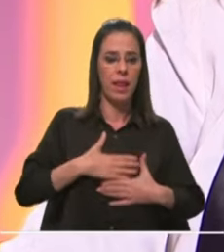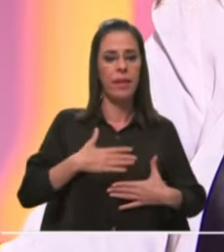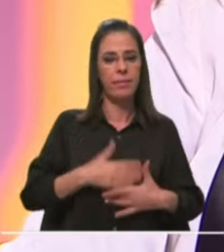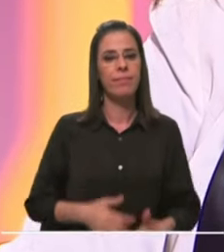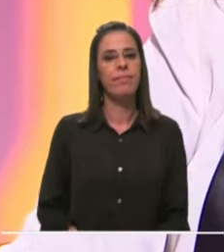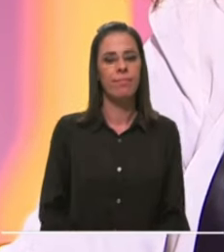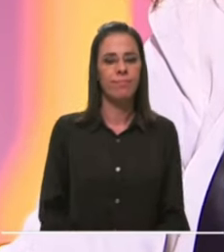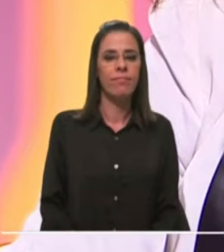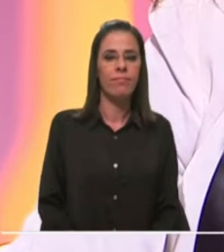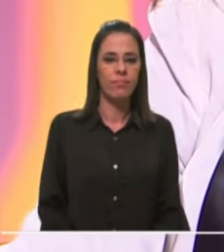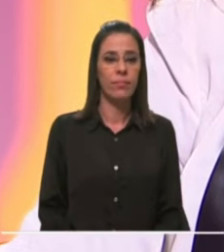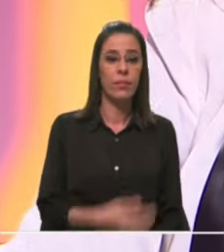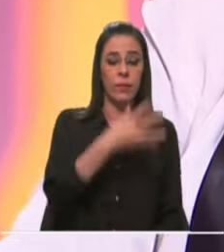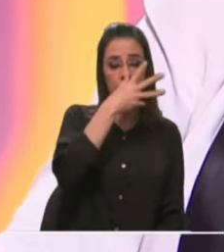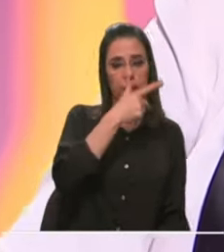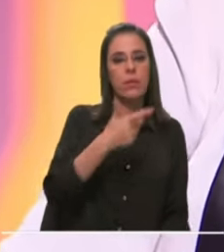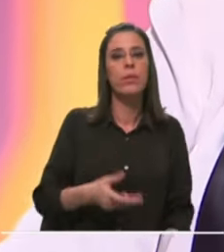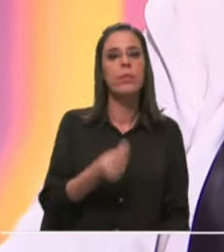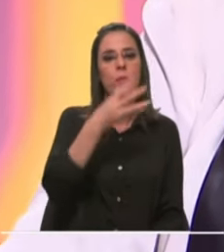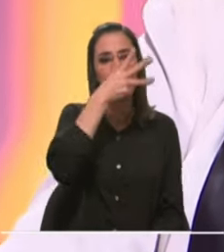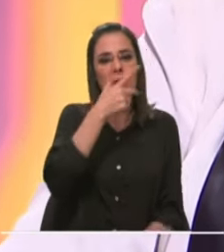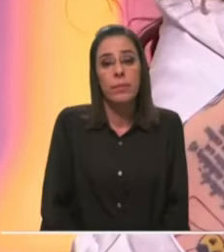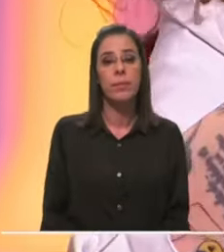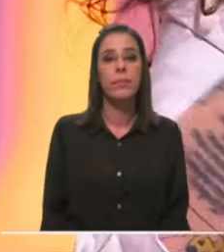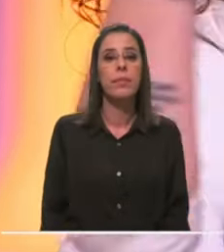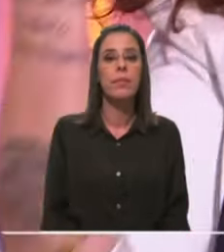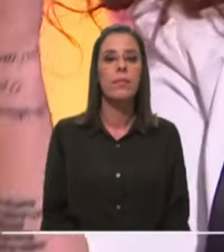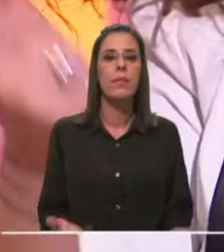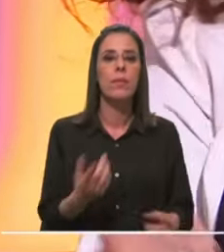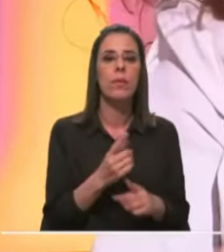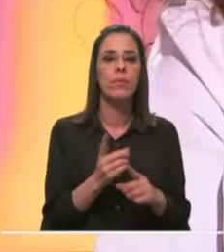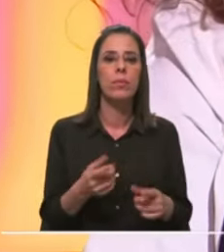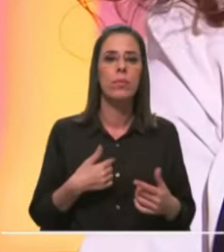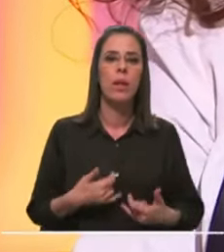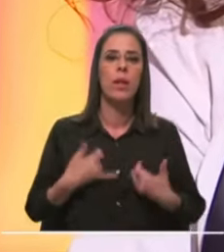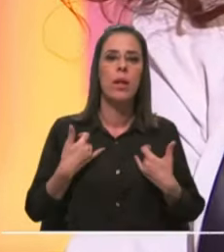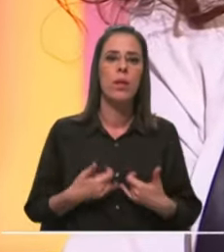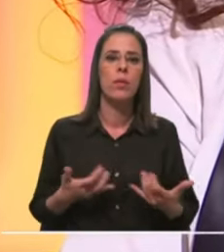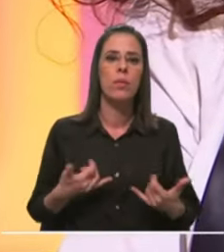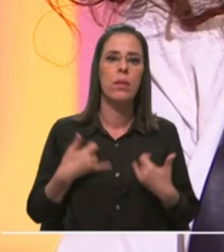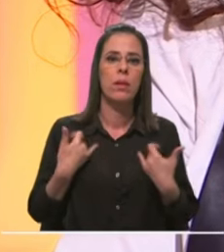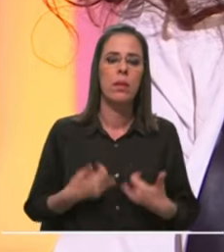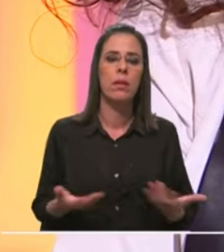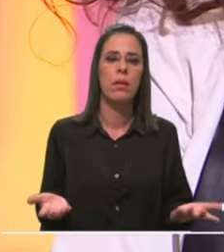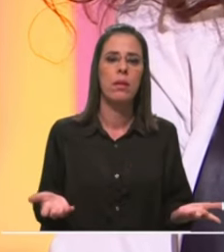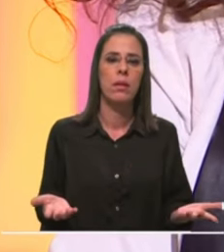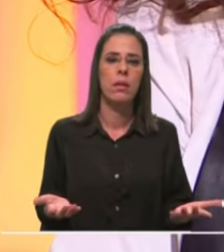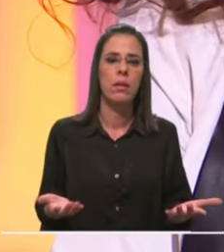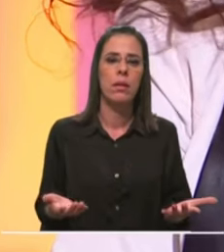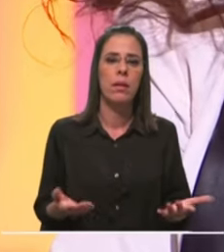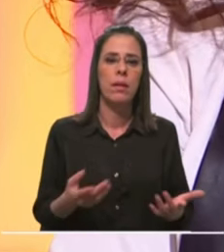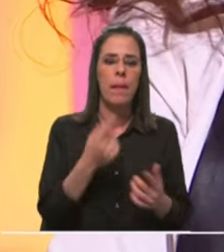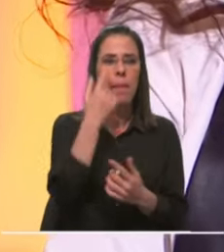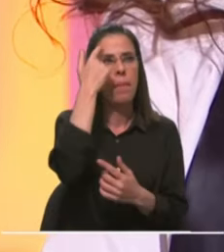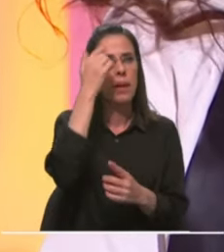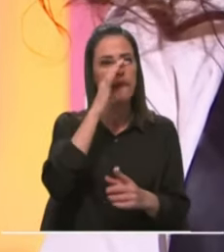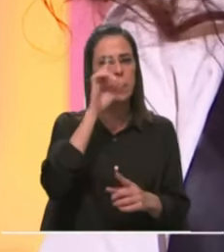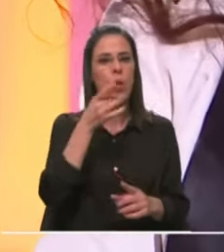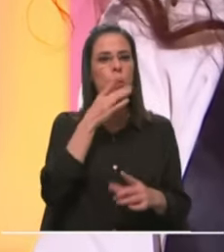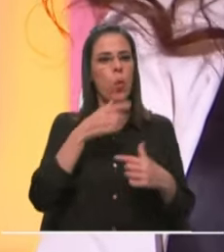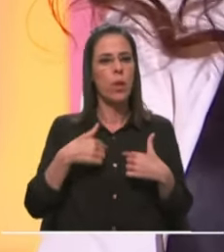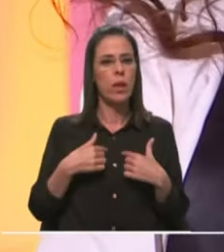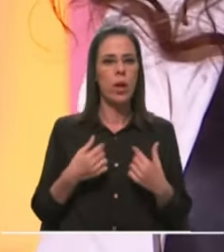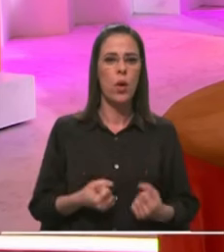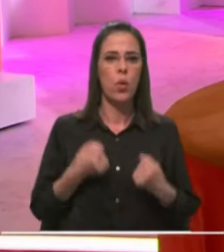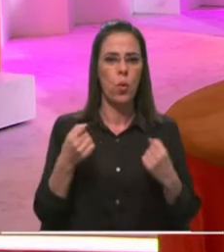constrangida e triste imag muito triste Claro e por isso assusta-me assusta-me de pensar será que eu um dia não